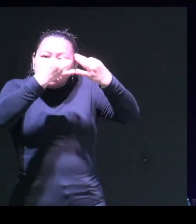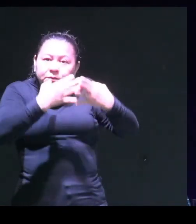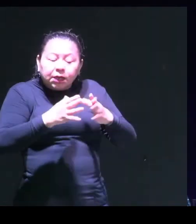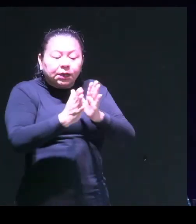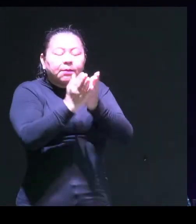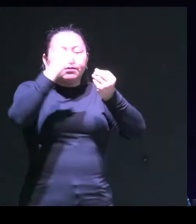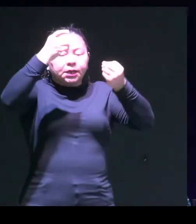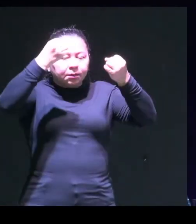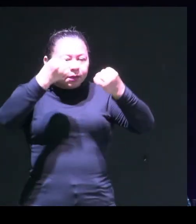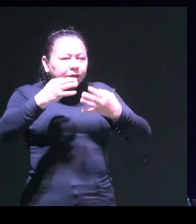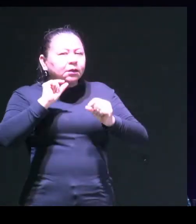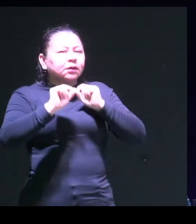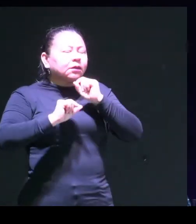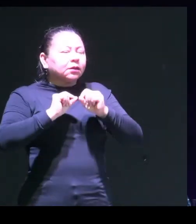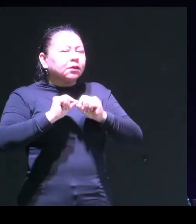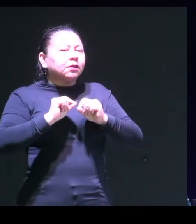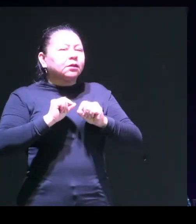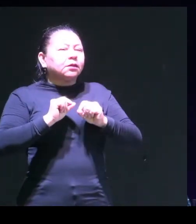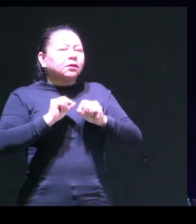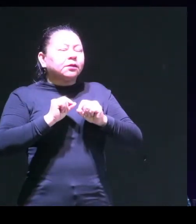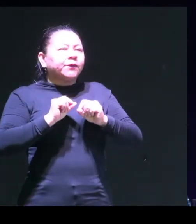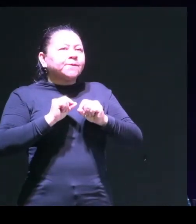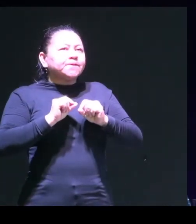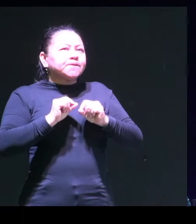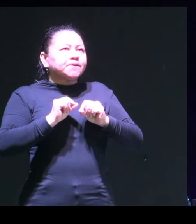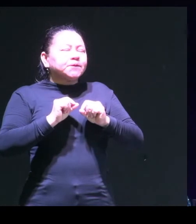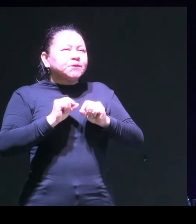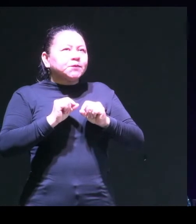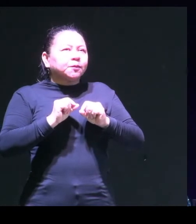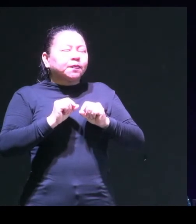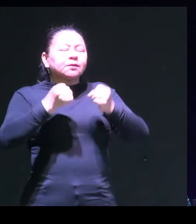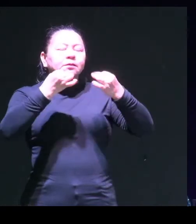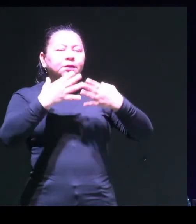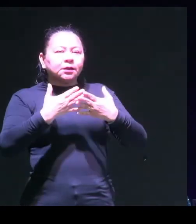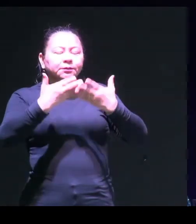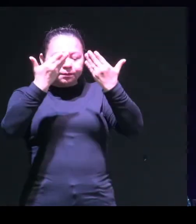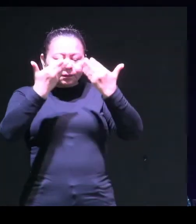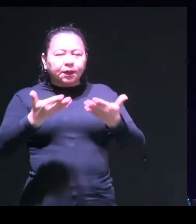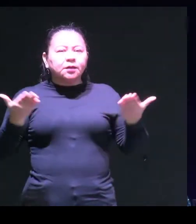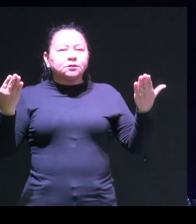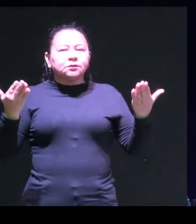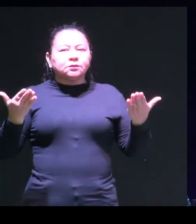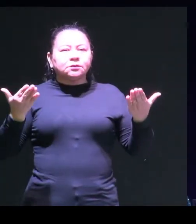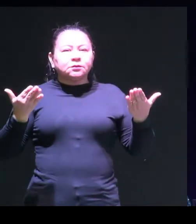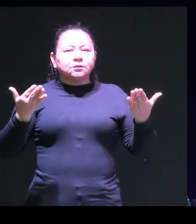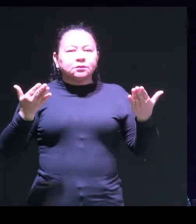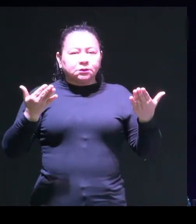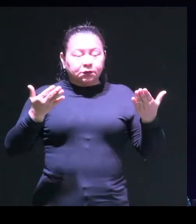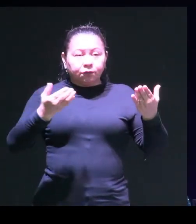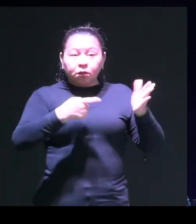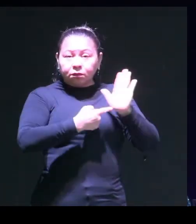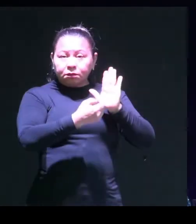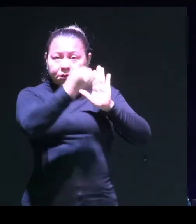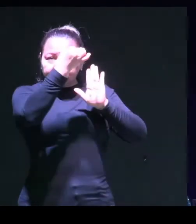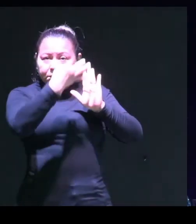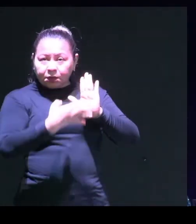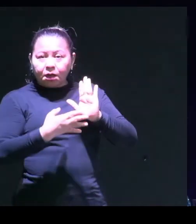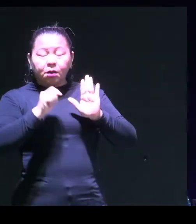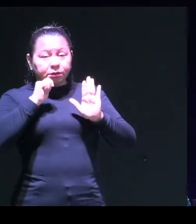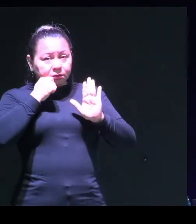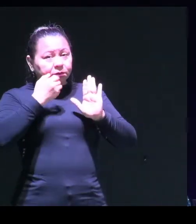versículos 51 a 58, diz assim: eis que vou lhes revelar um